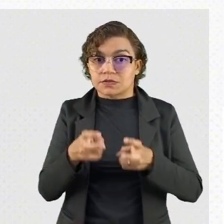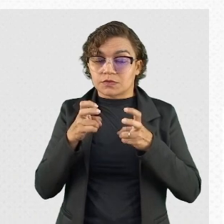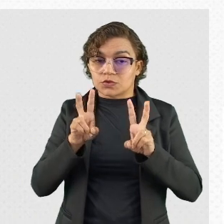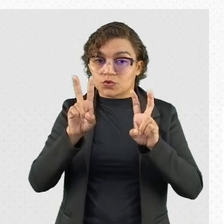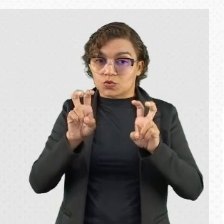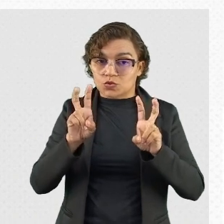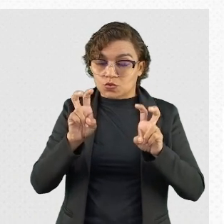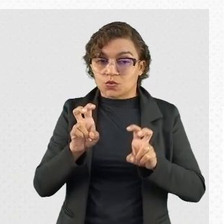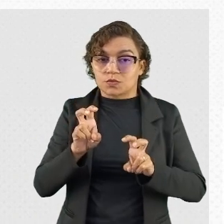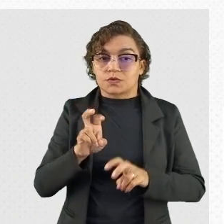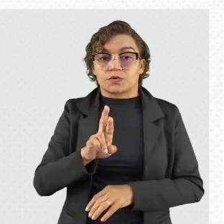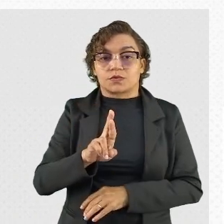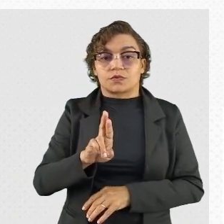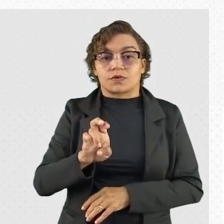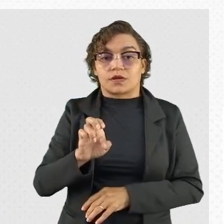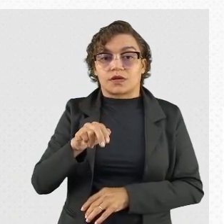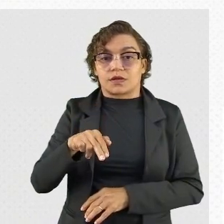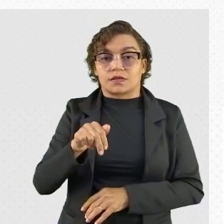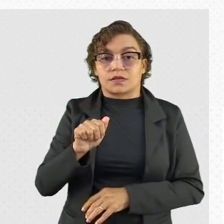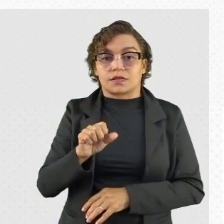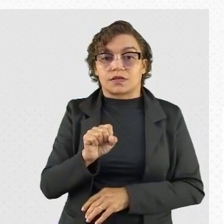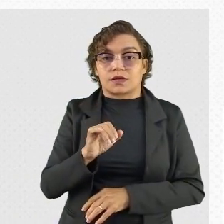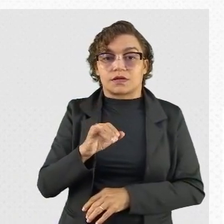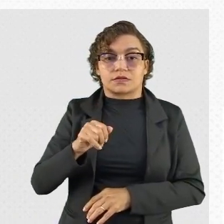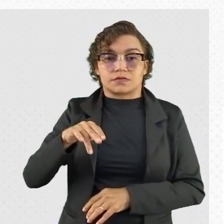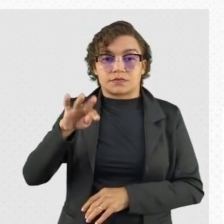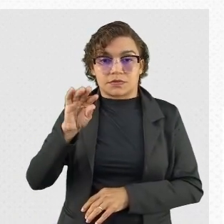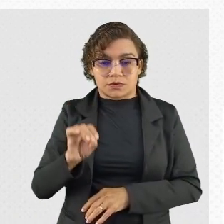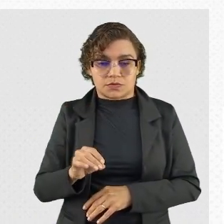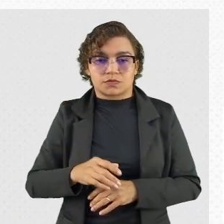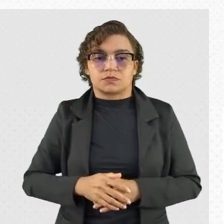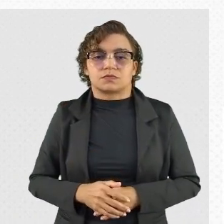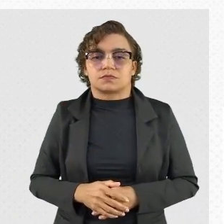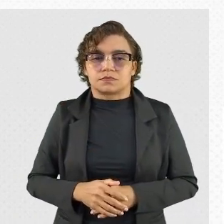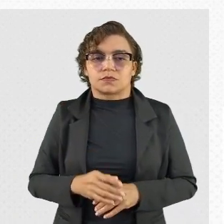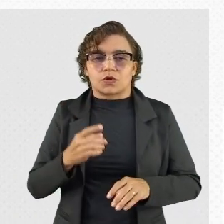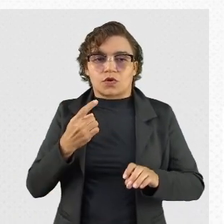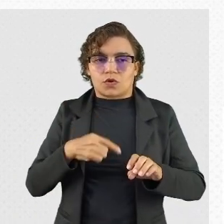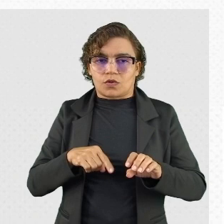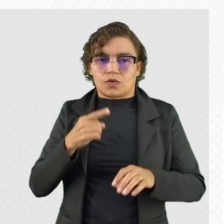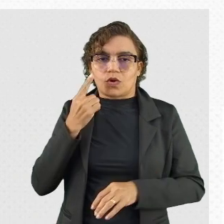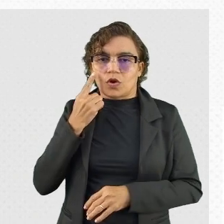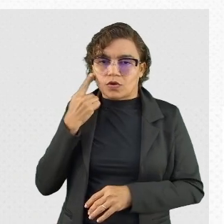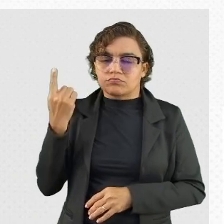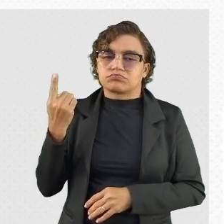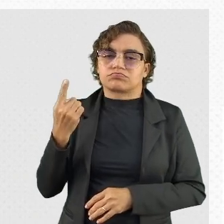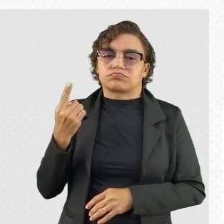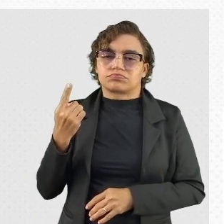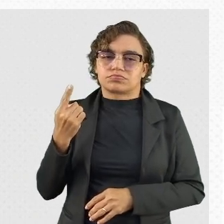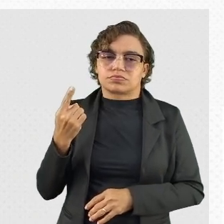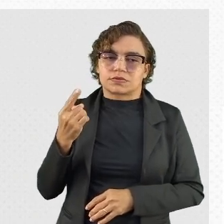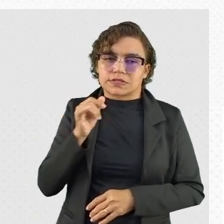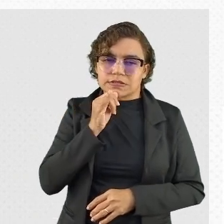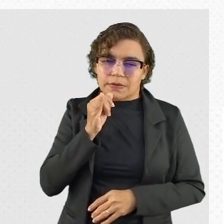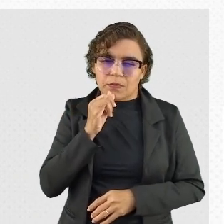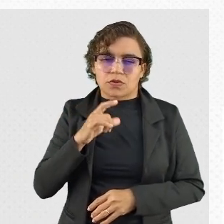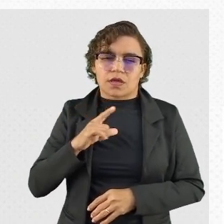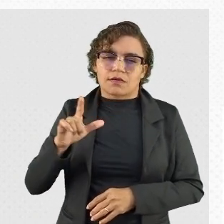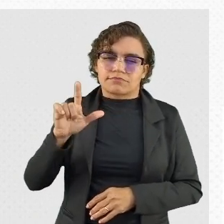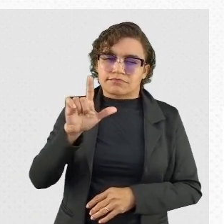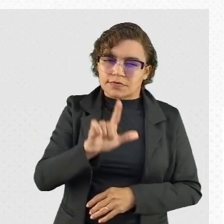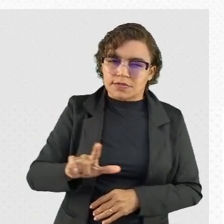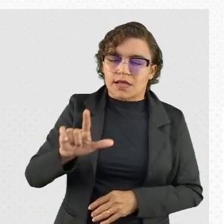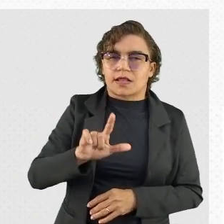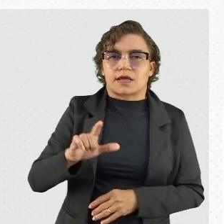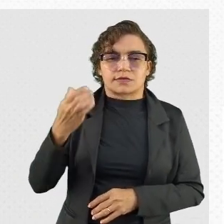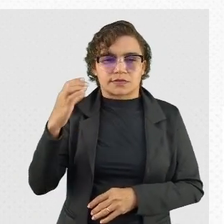sobre o Renascimento, né? Então, vamos lá. O Renascimento, amplo movimento artístico, literário e científico,